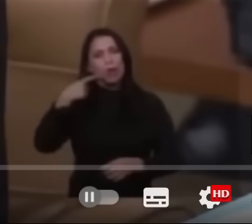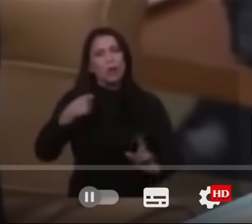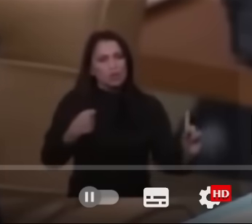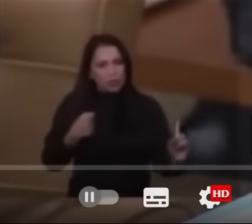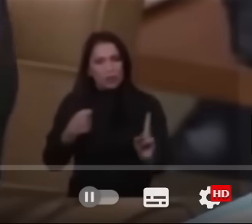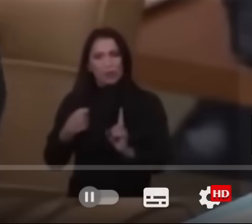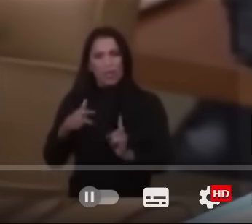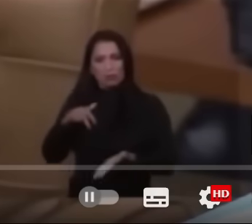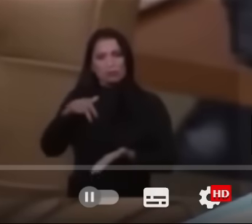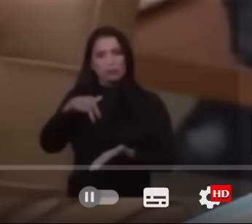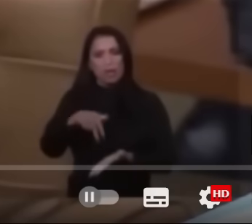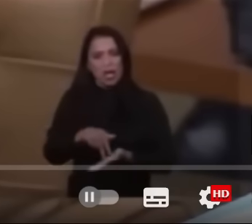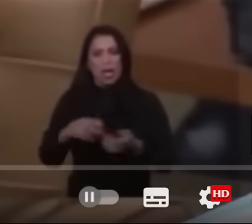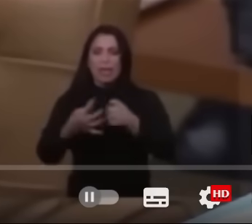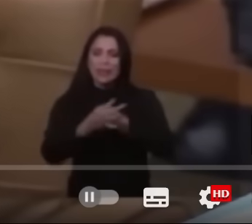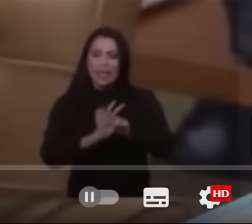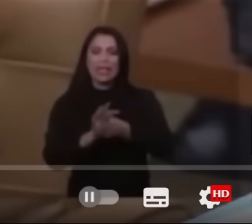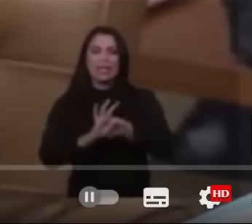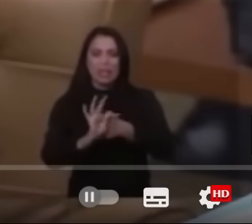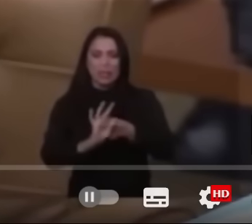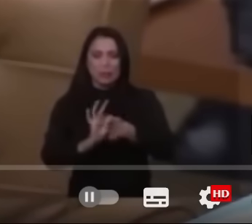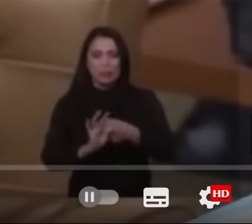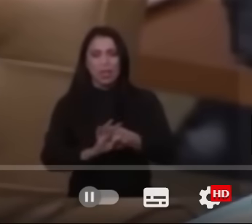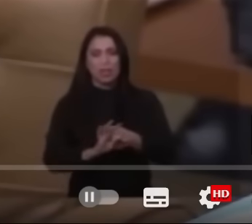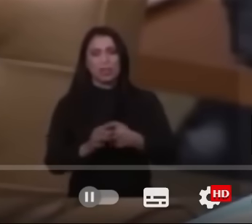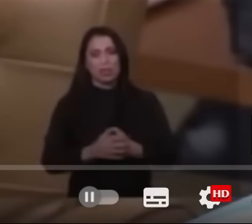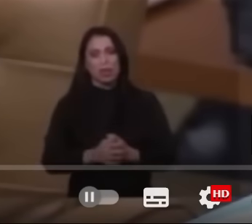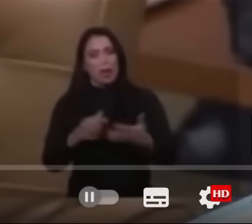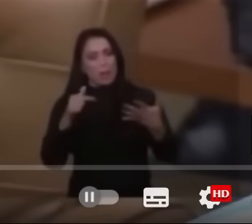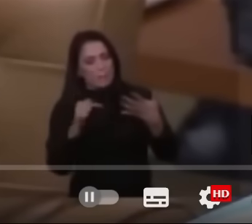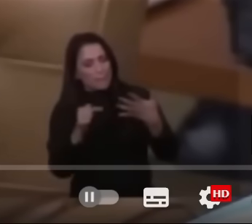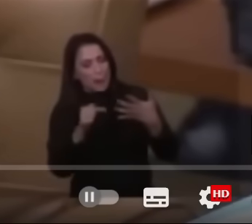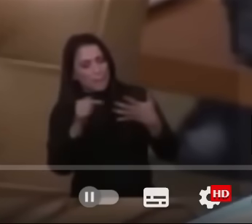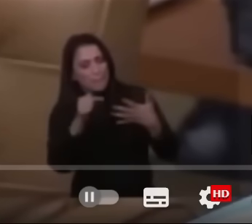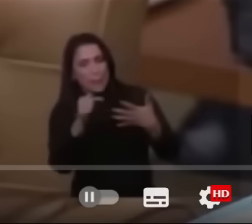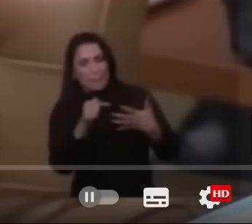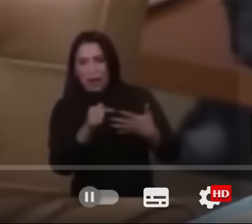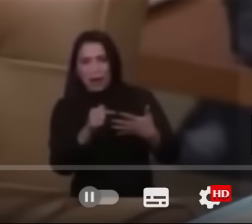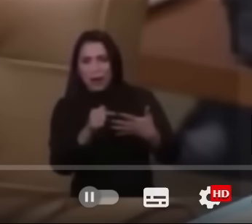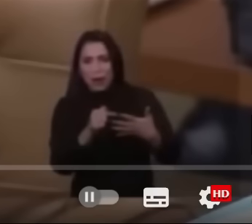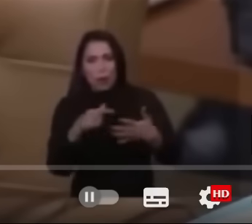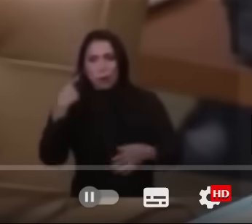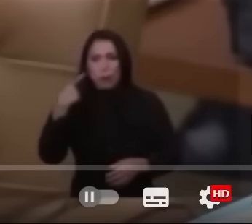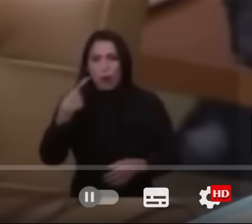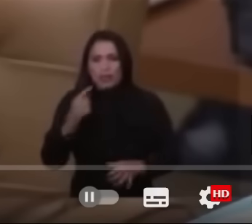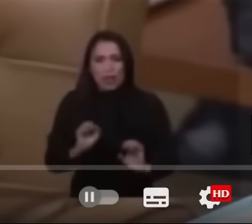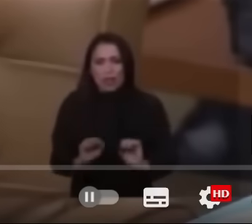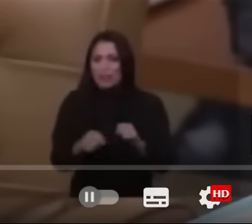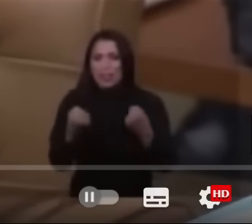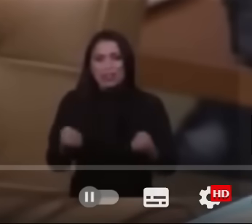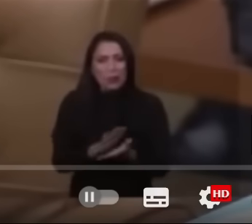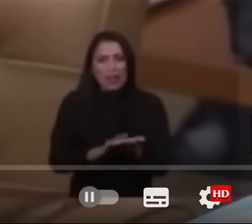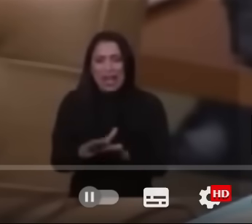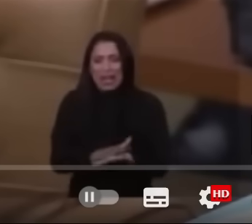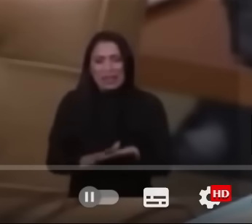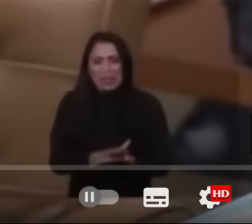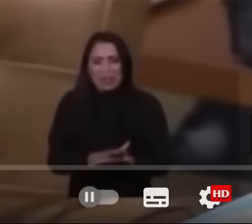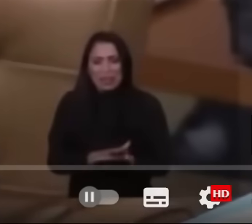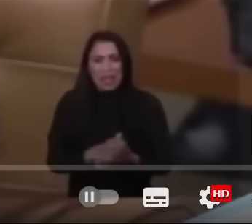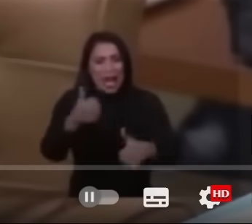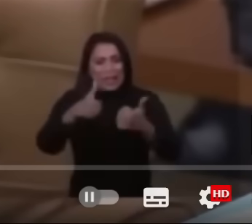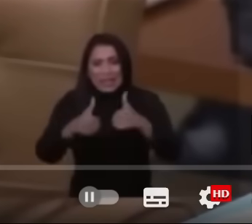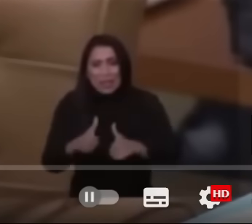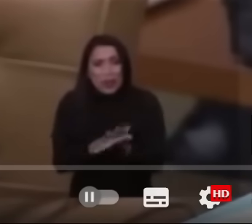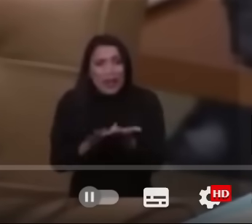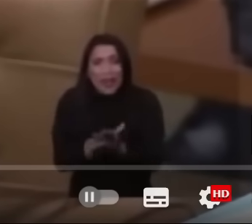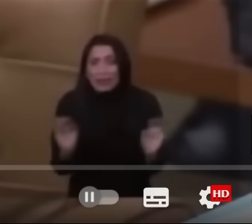aqui, venha defender tecnicamente, venha analisar tipo por tipo. O advogado ignorou a defesa. O advogado não analisou nada,